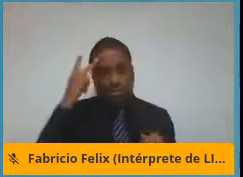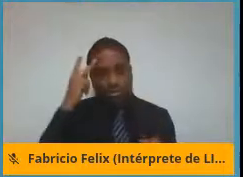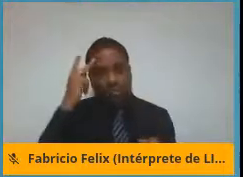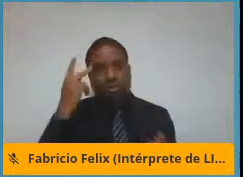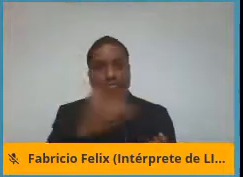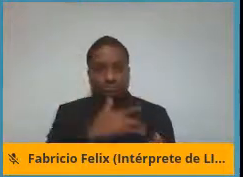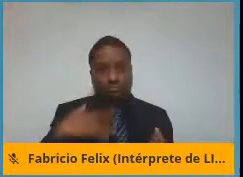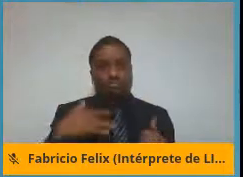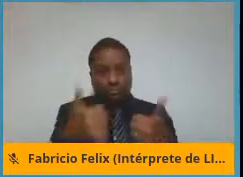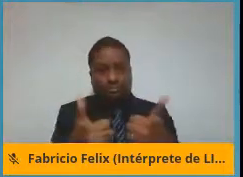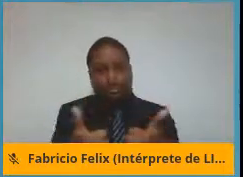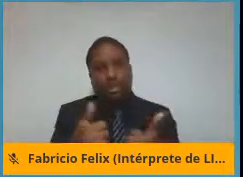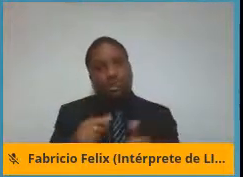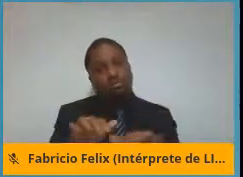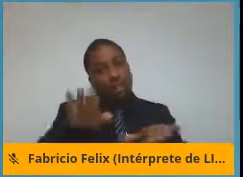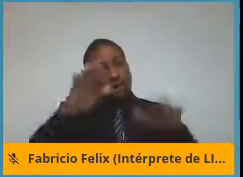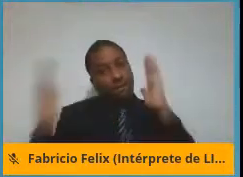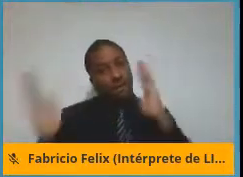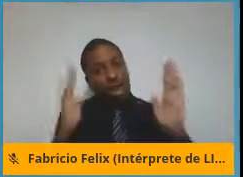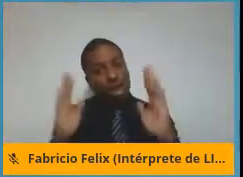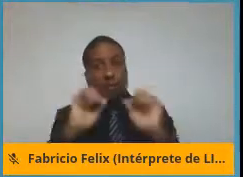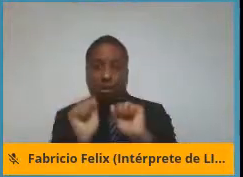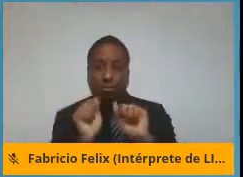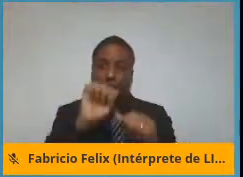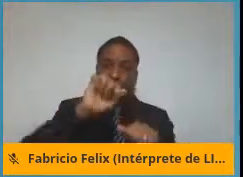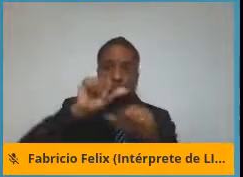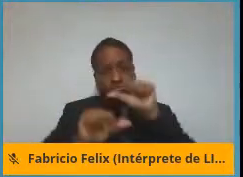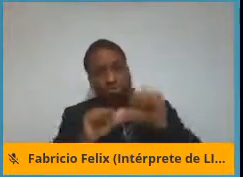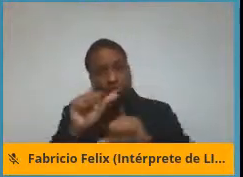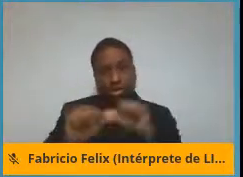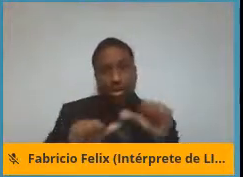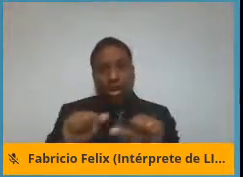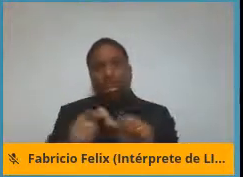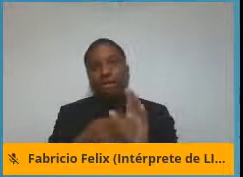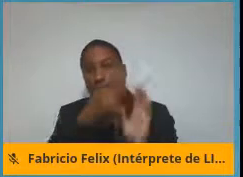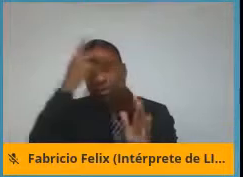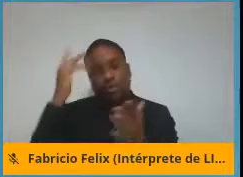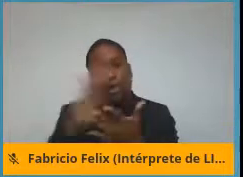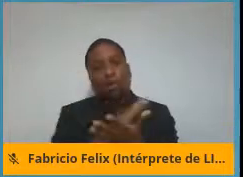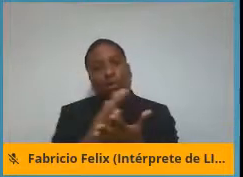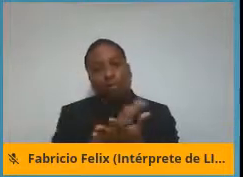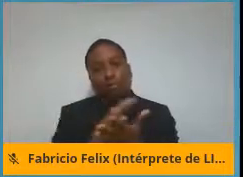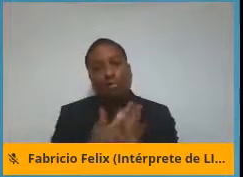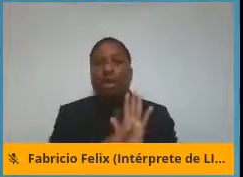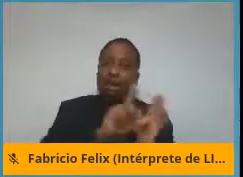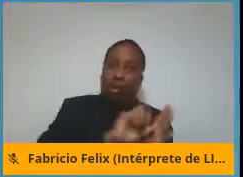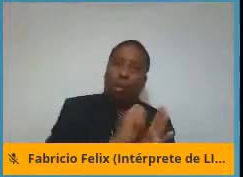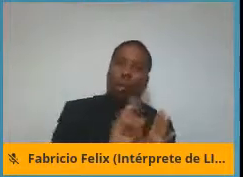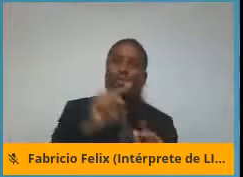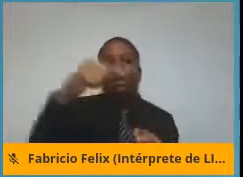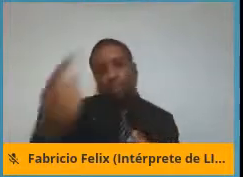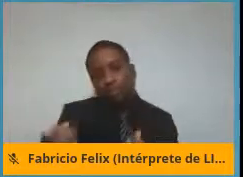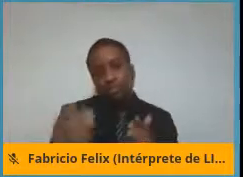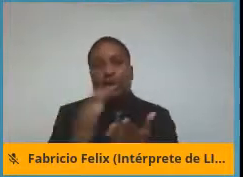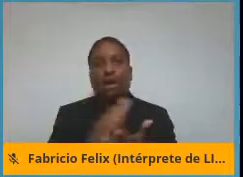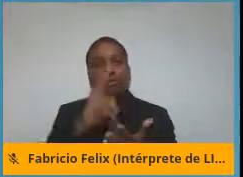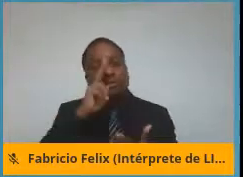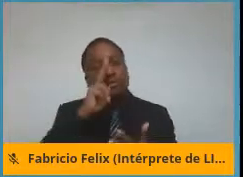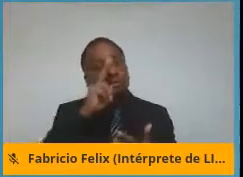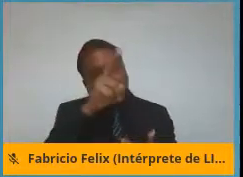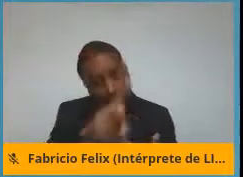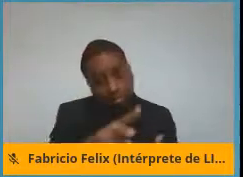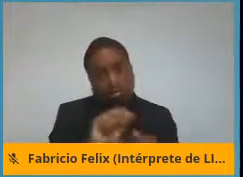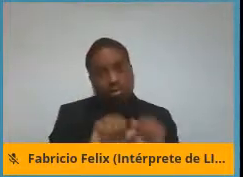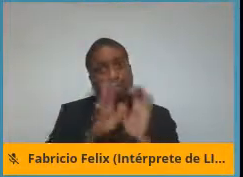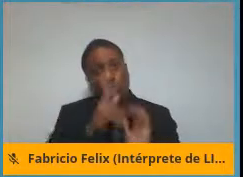né? Pode variar, algumas pessoas ficarem recuperadas um pouco antes ou depois, os casos graves podem demorar mais do que isso, mas, em média, em